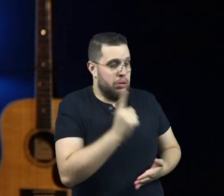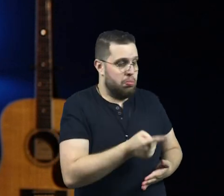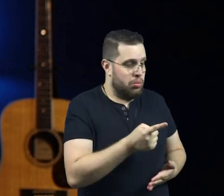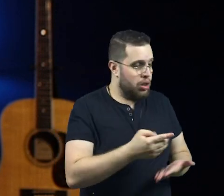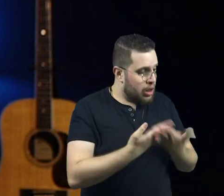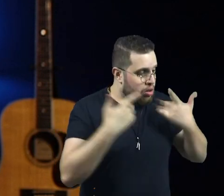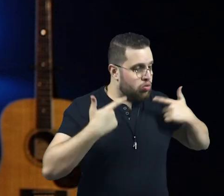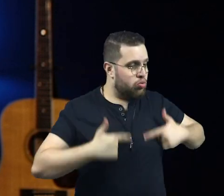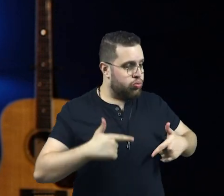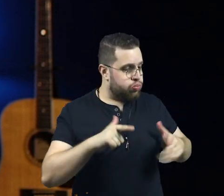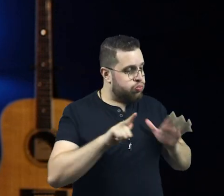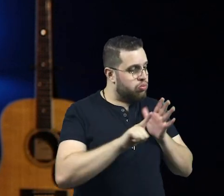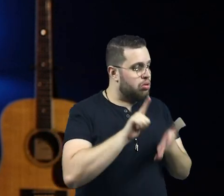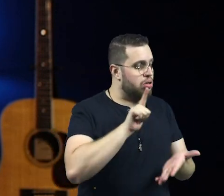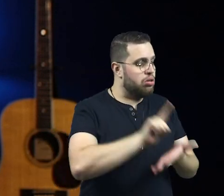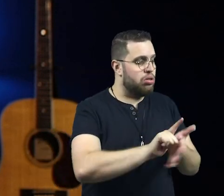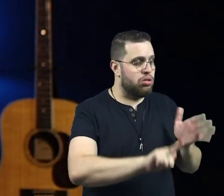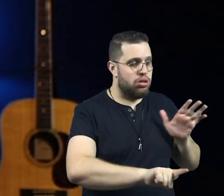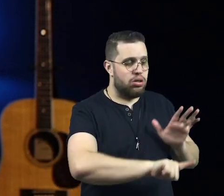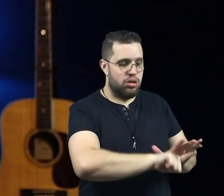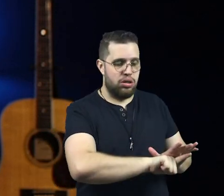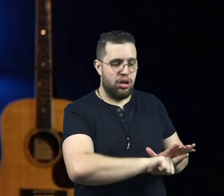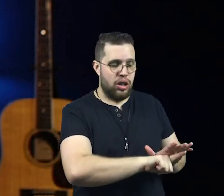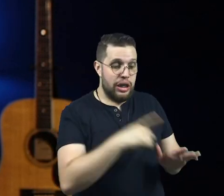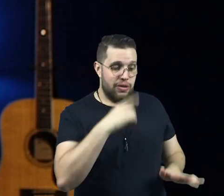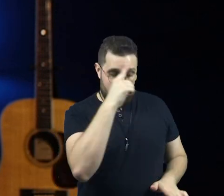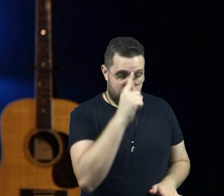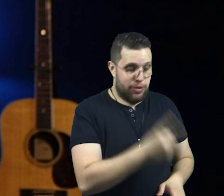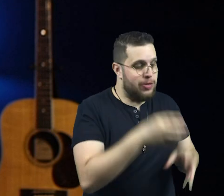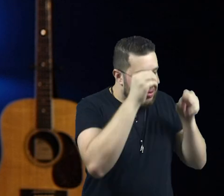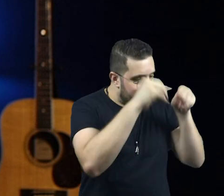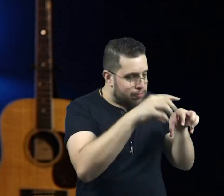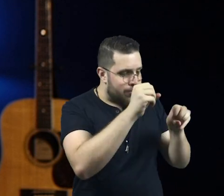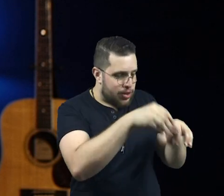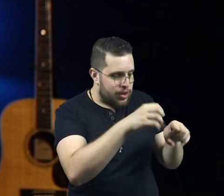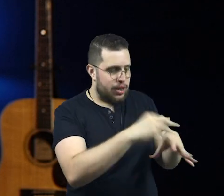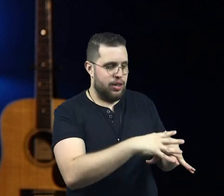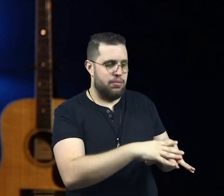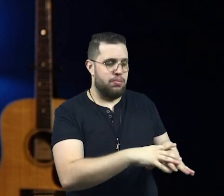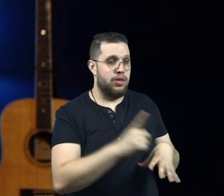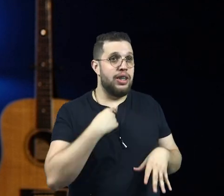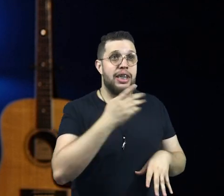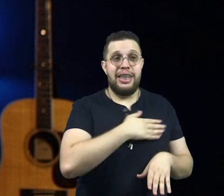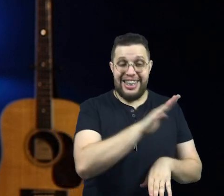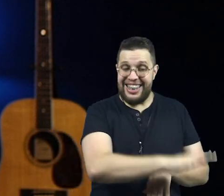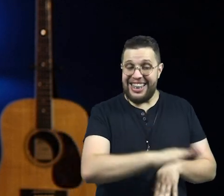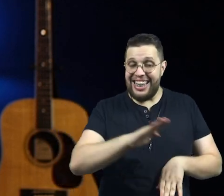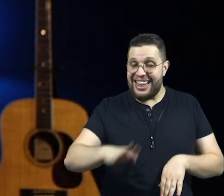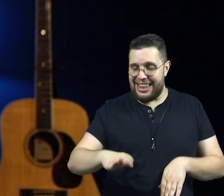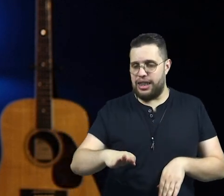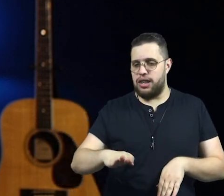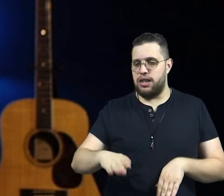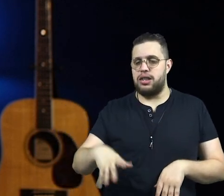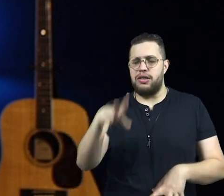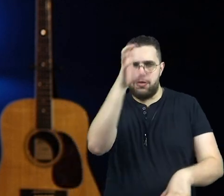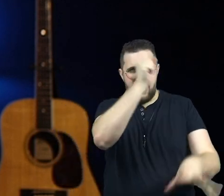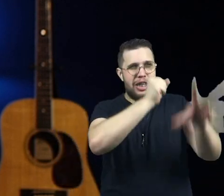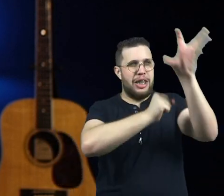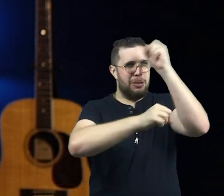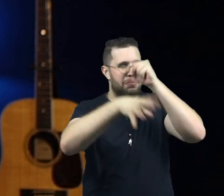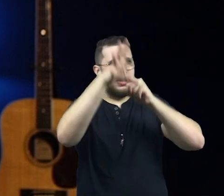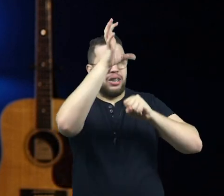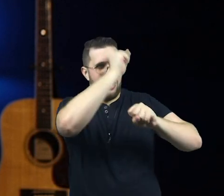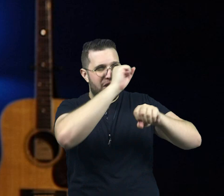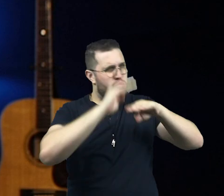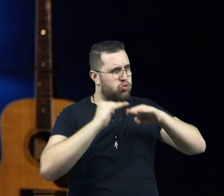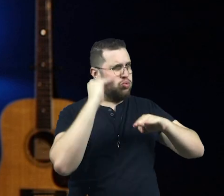falando a respeito de Jesus, que Jesus aprendeu por meio daquilo que sofreu, e que a vara da disciplina livra a